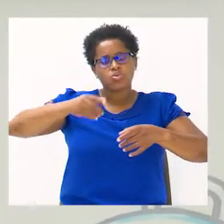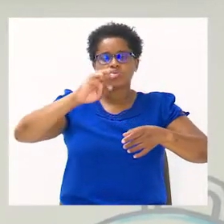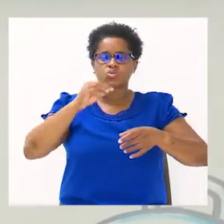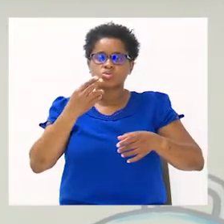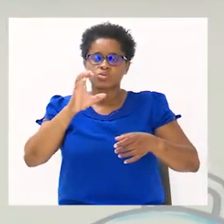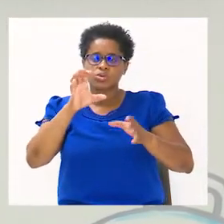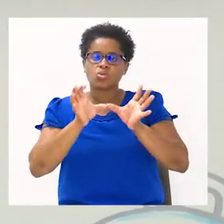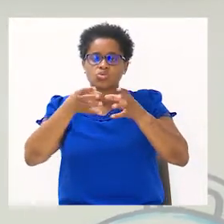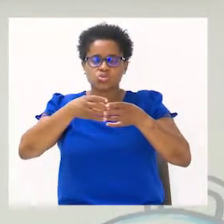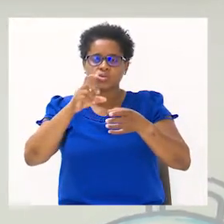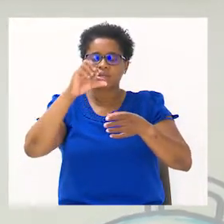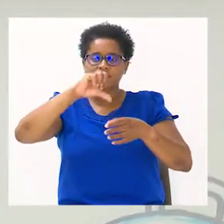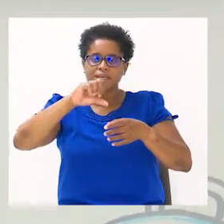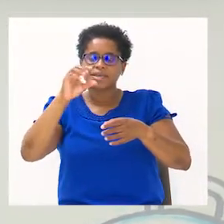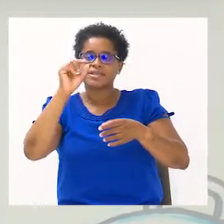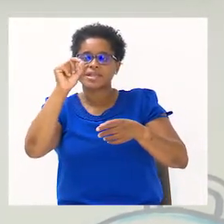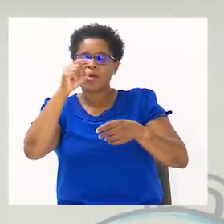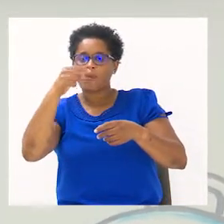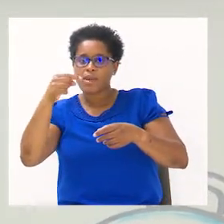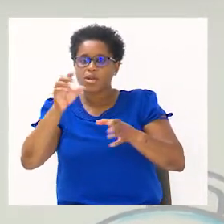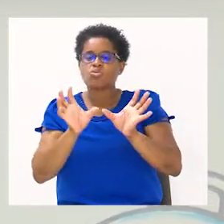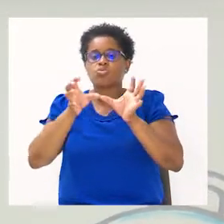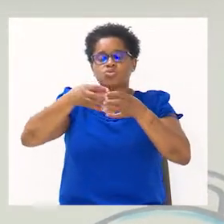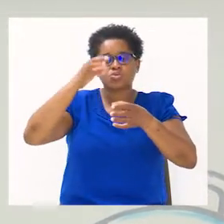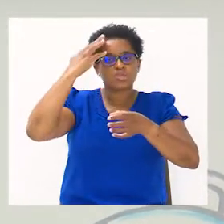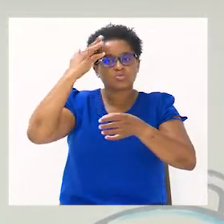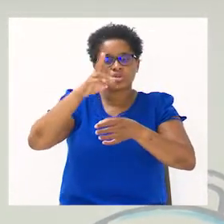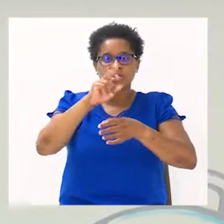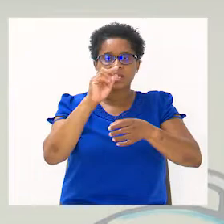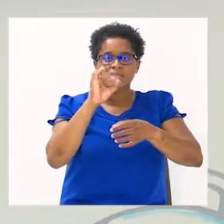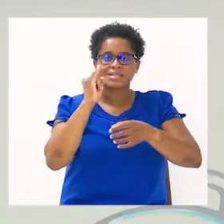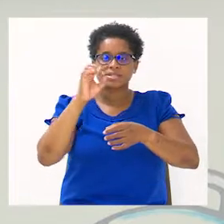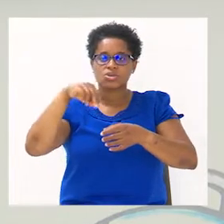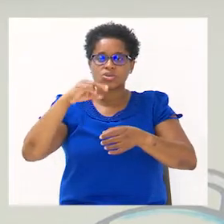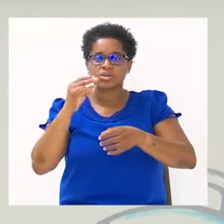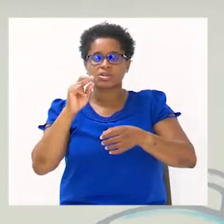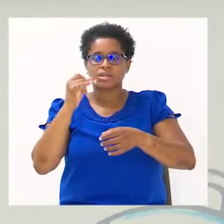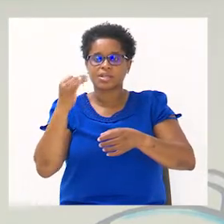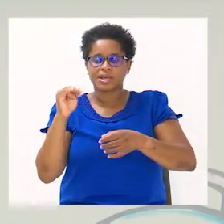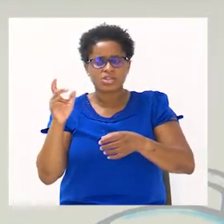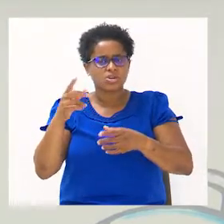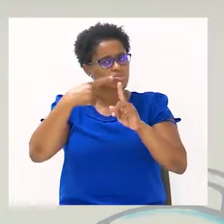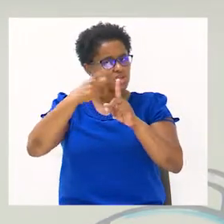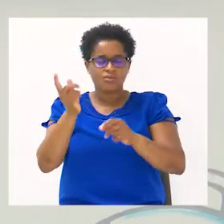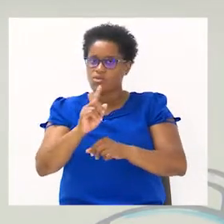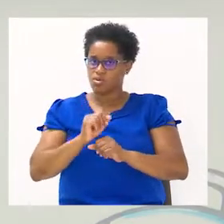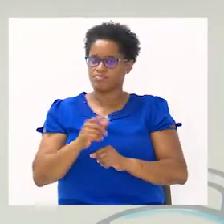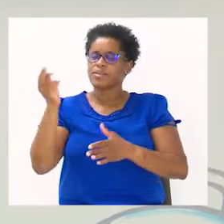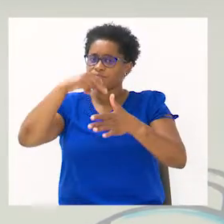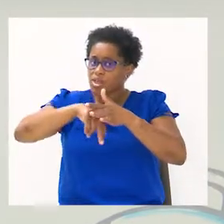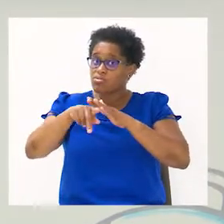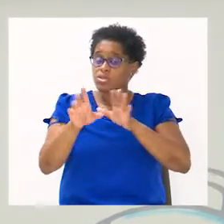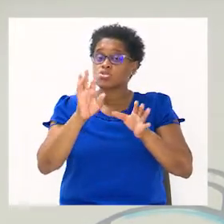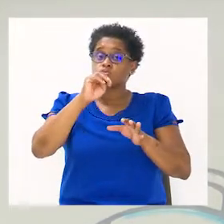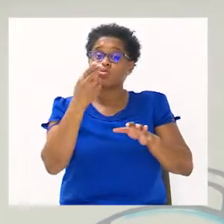0 menos, que é o conjunto dos números racionais não positivos. Então, dentro deste subconjunto